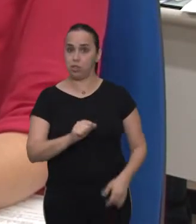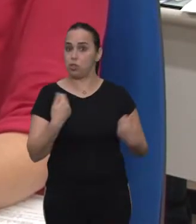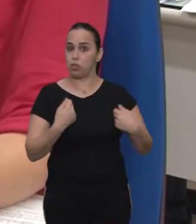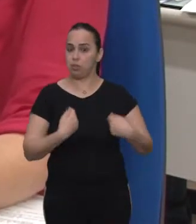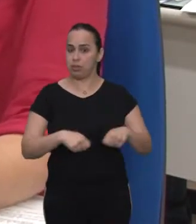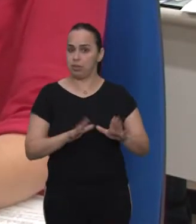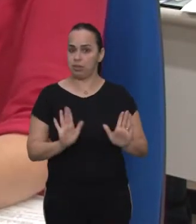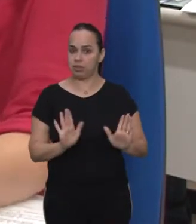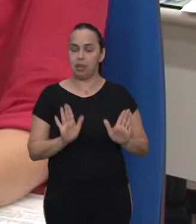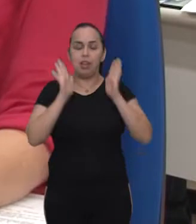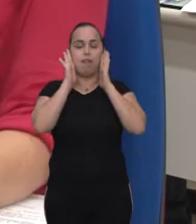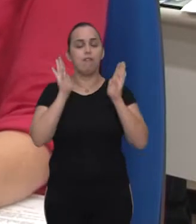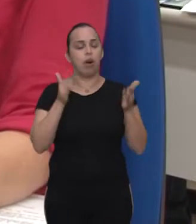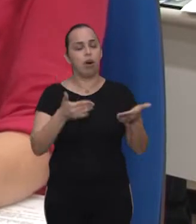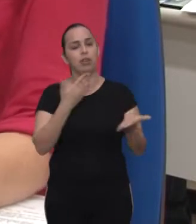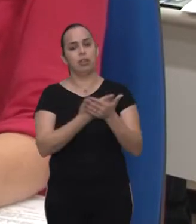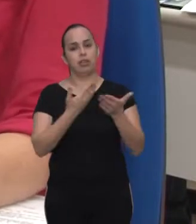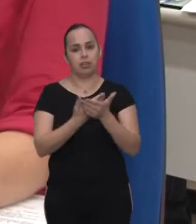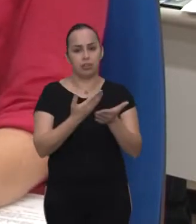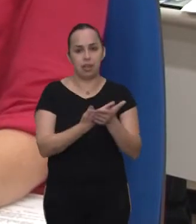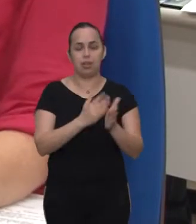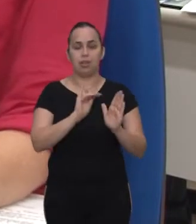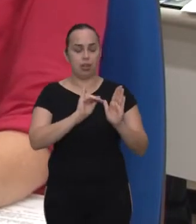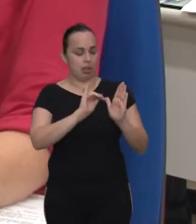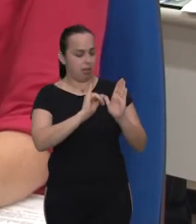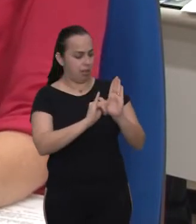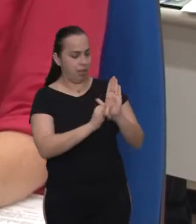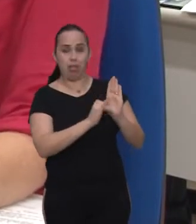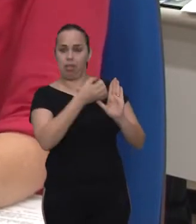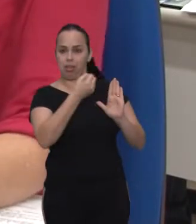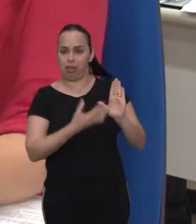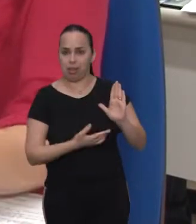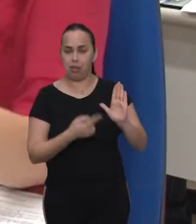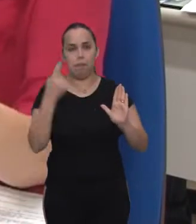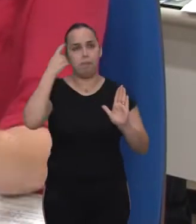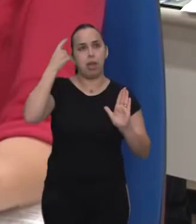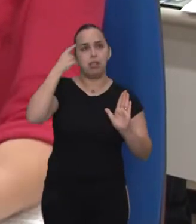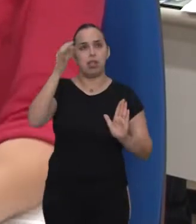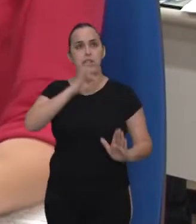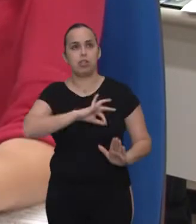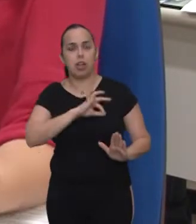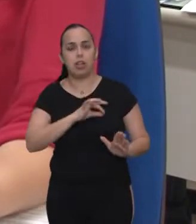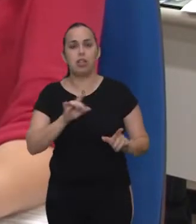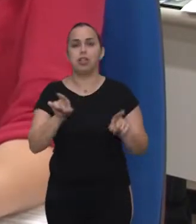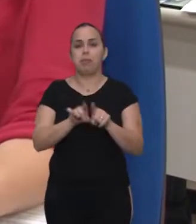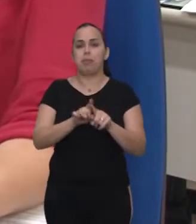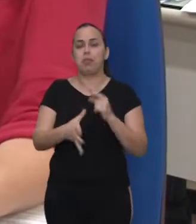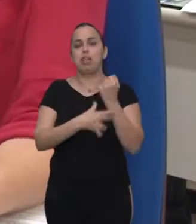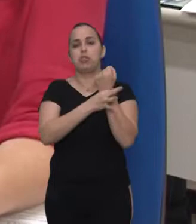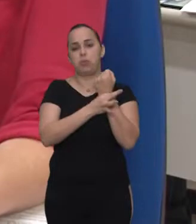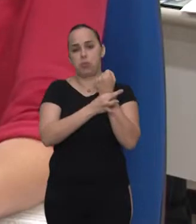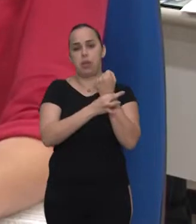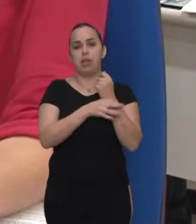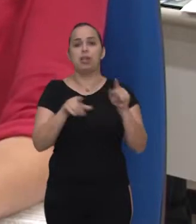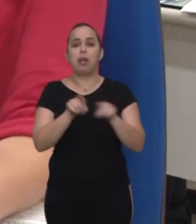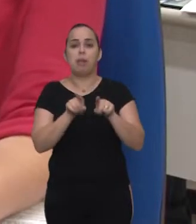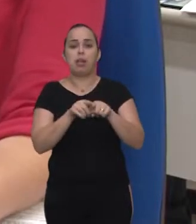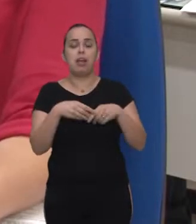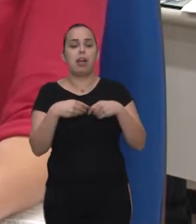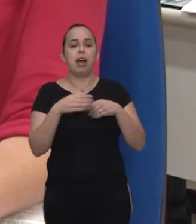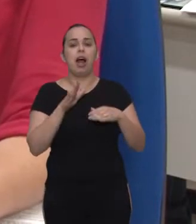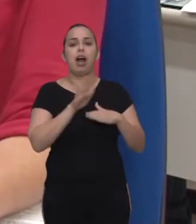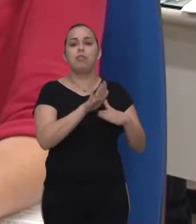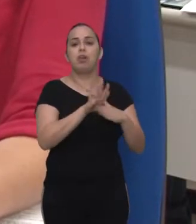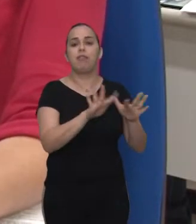uma vaga entendeu Você tem que foca no estudo Foca no edital pensa no salário na está melhor que você pode proporcionar